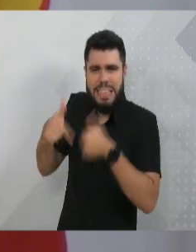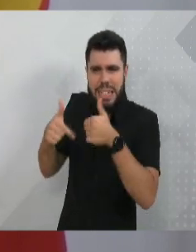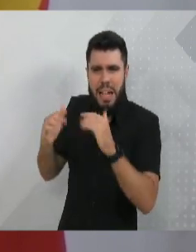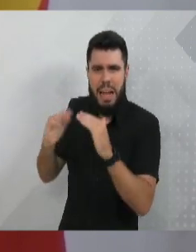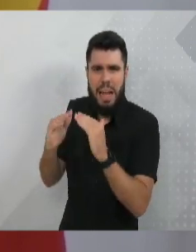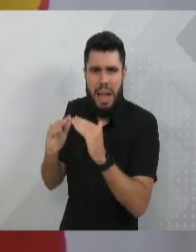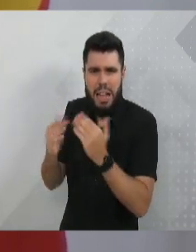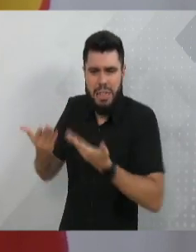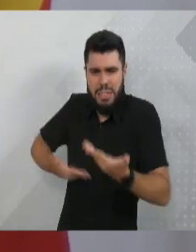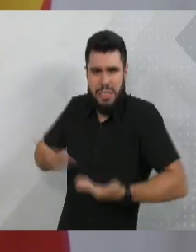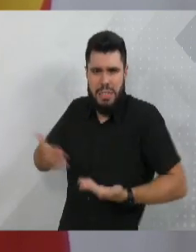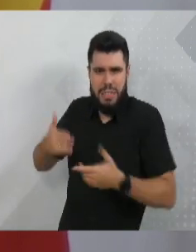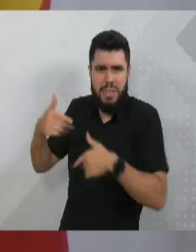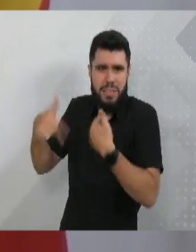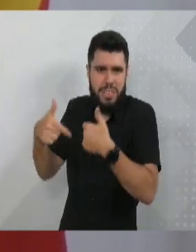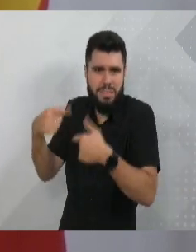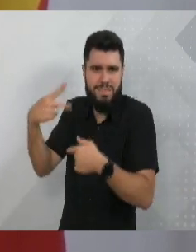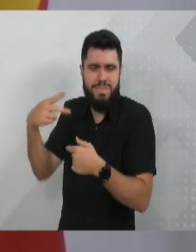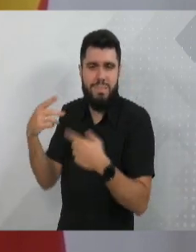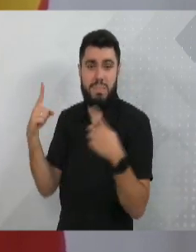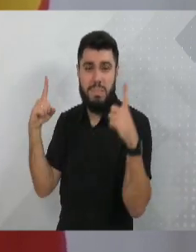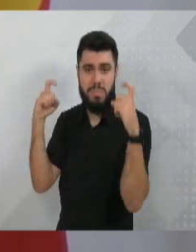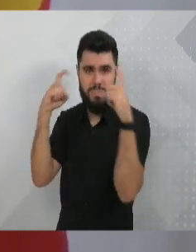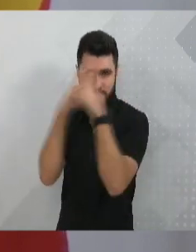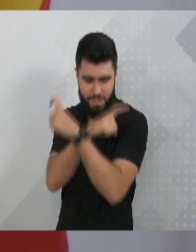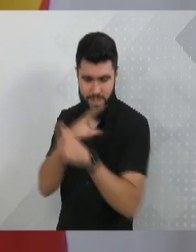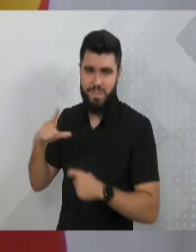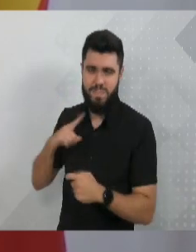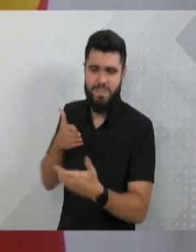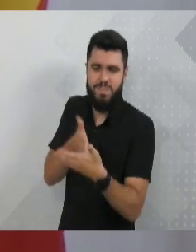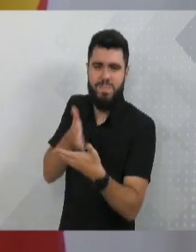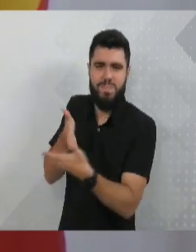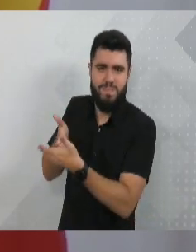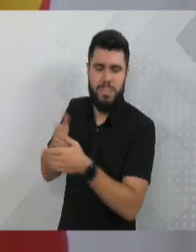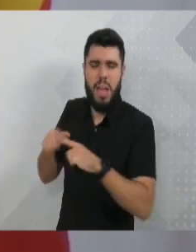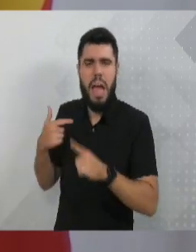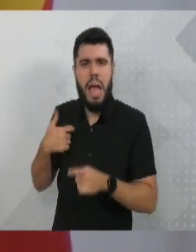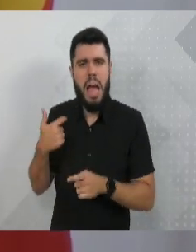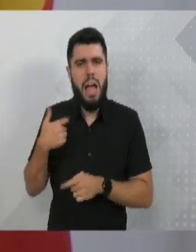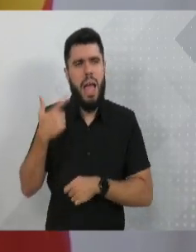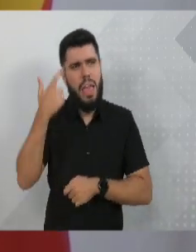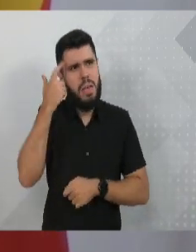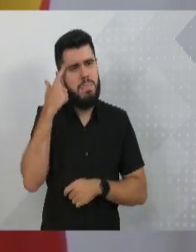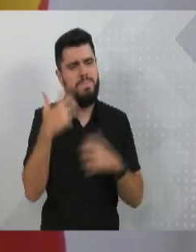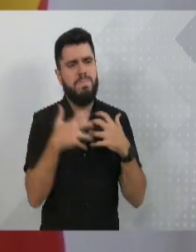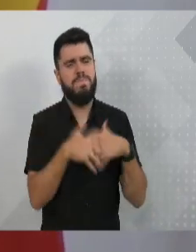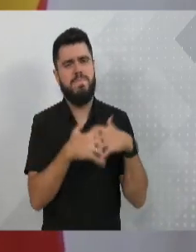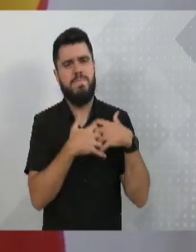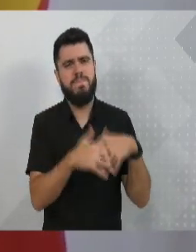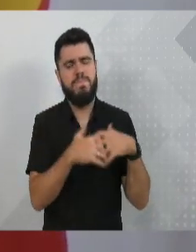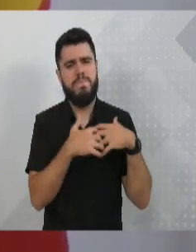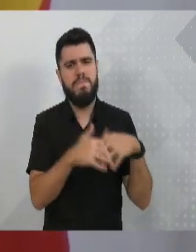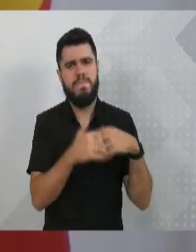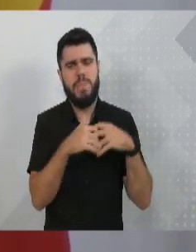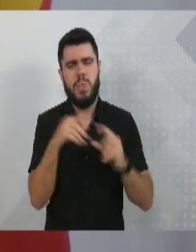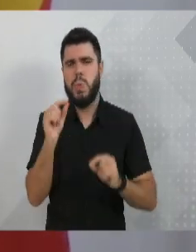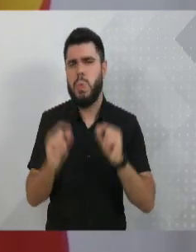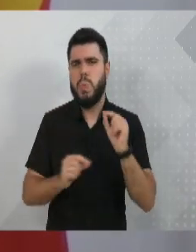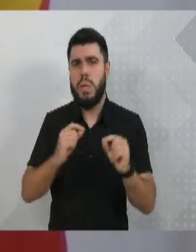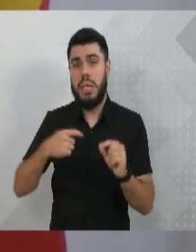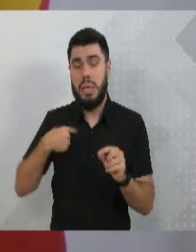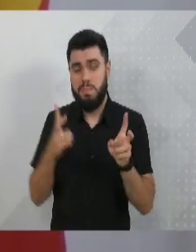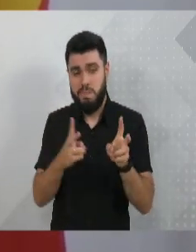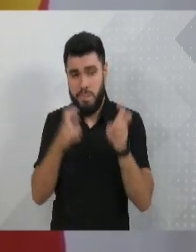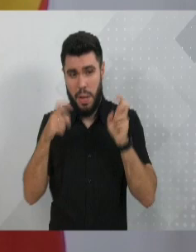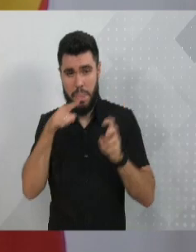própria empregada doméstica e assim por diante. E daí eu comecei até a fazer uma reflexão e ver que o nosso